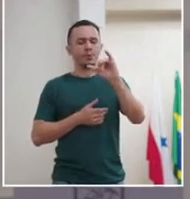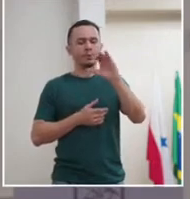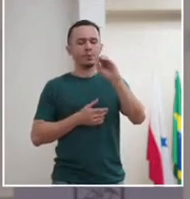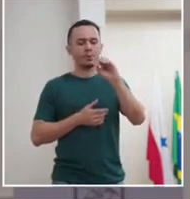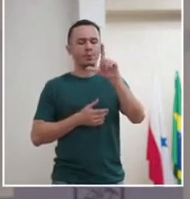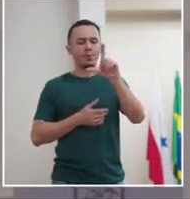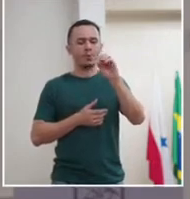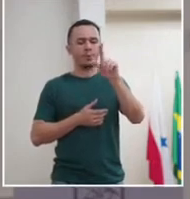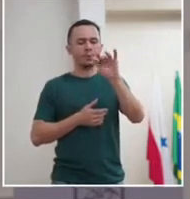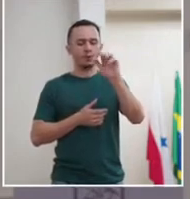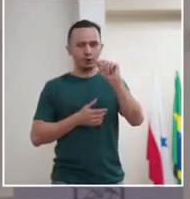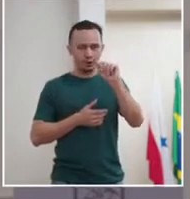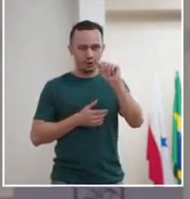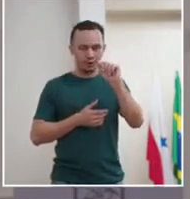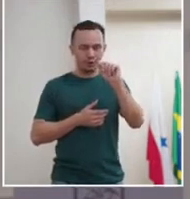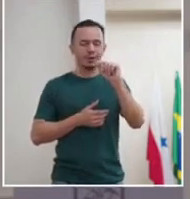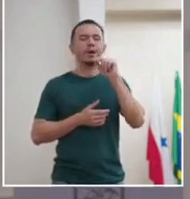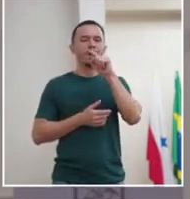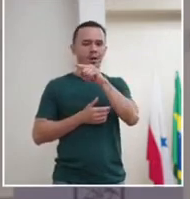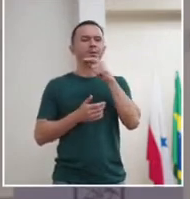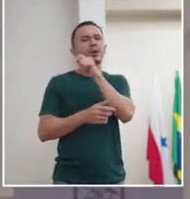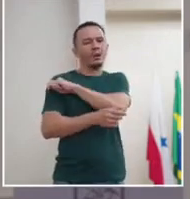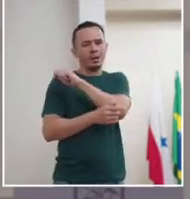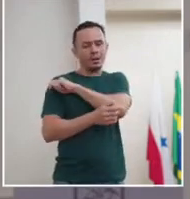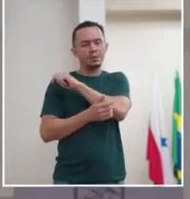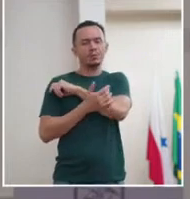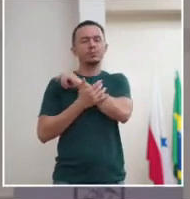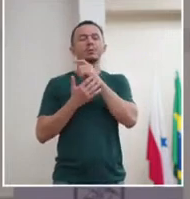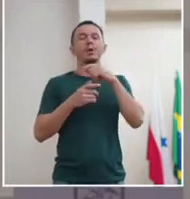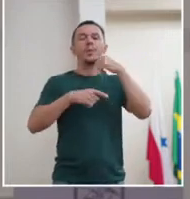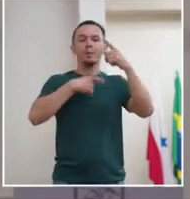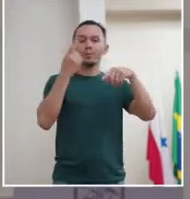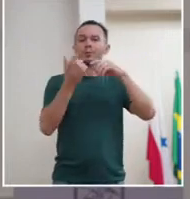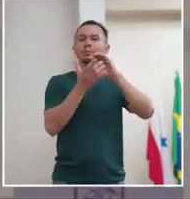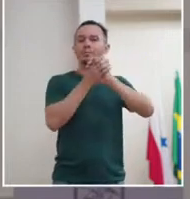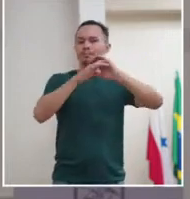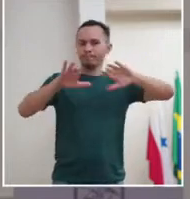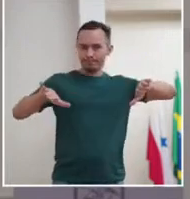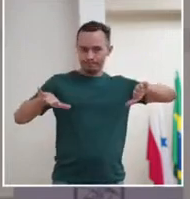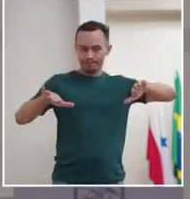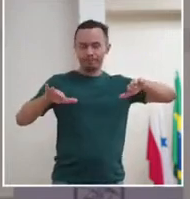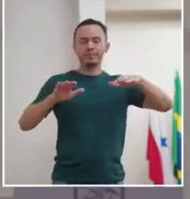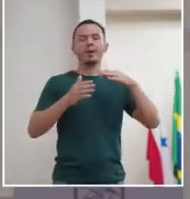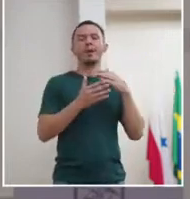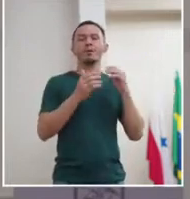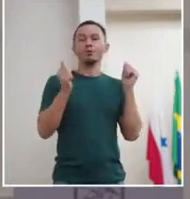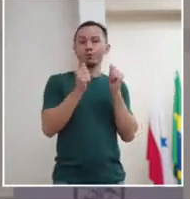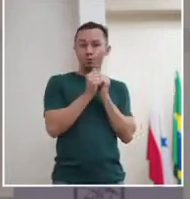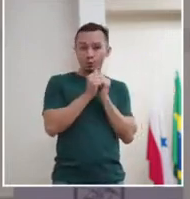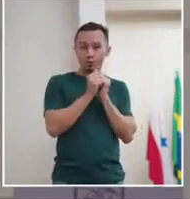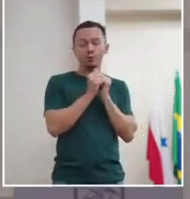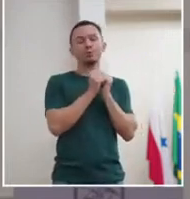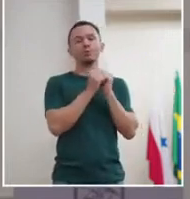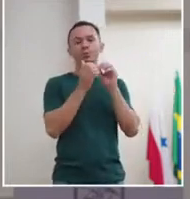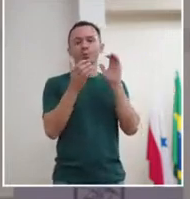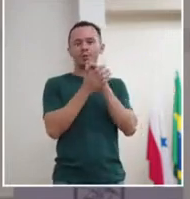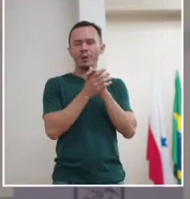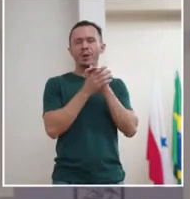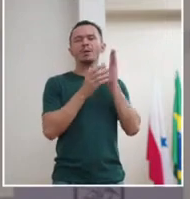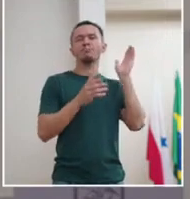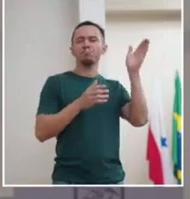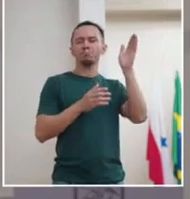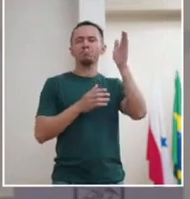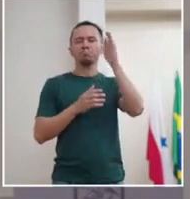inteira apaixonada por Darcy, mesmo depois do divórcio. Berta acompanhou o marido nas expedições, organizando e